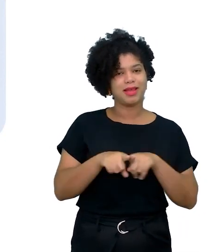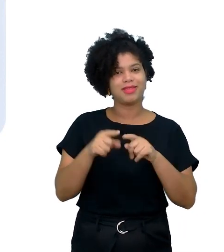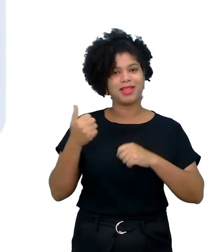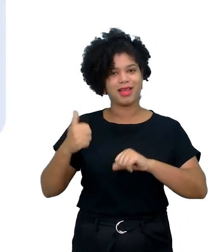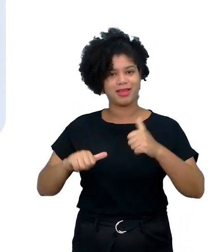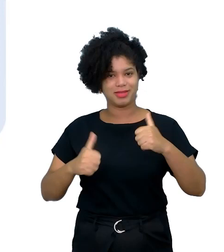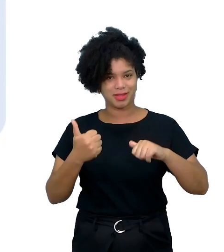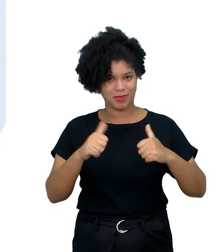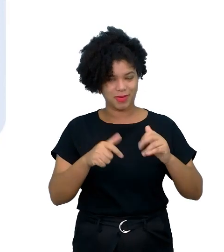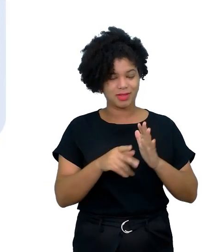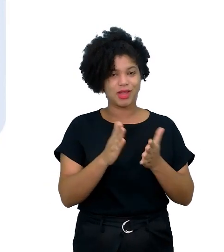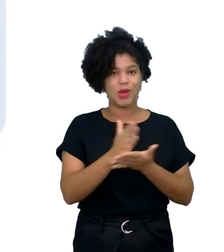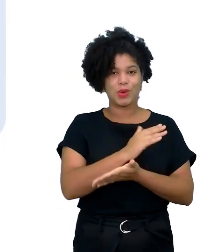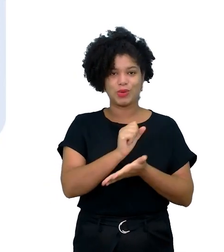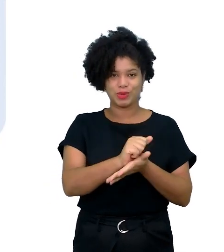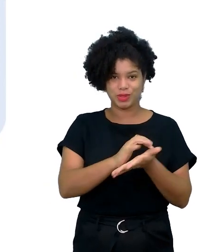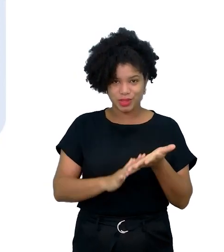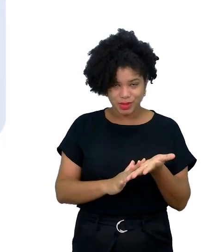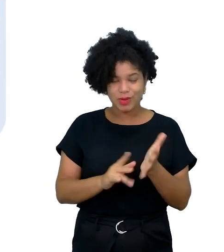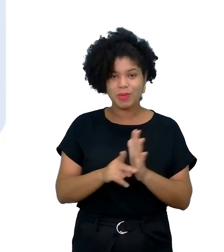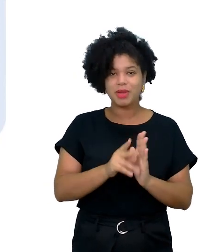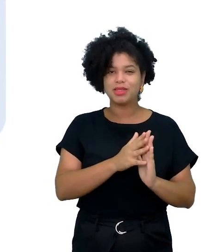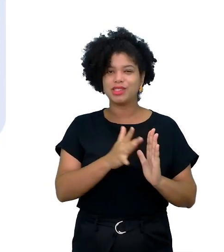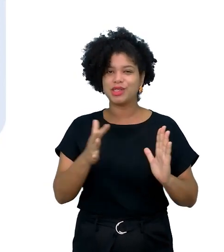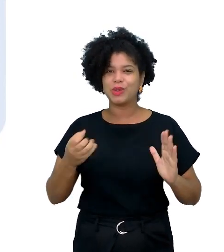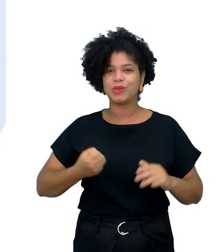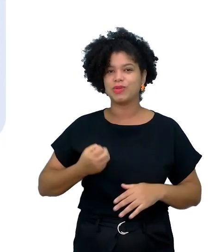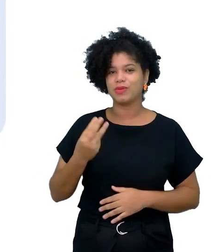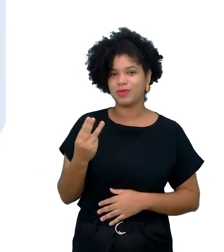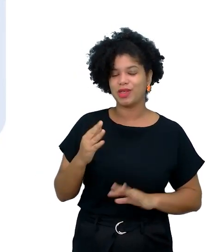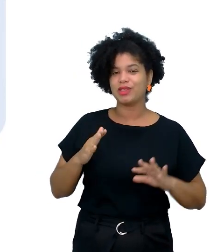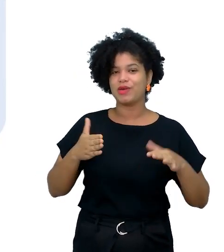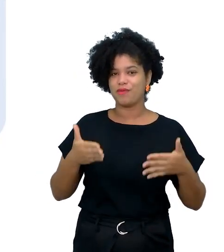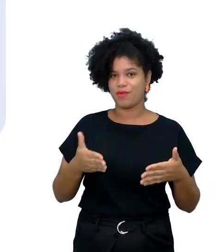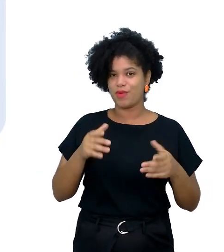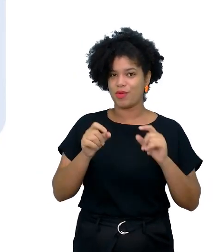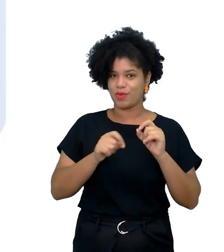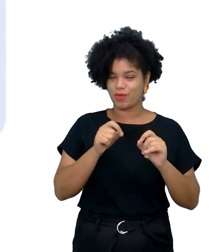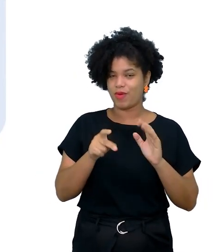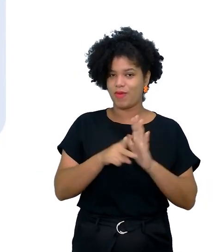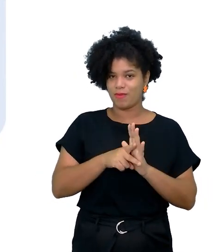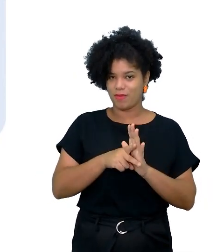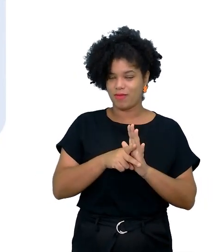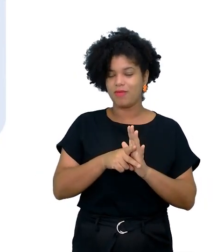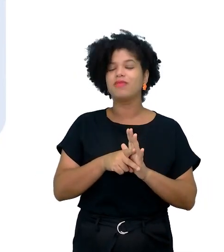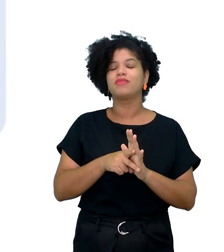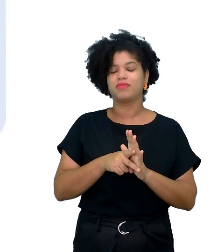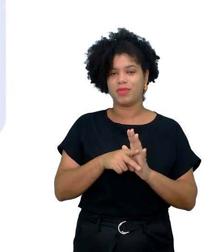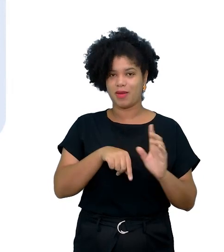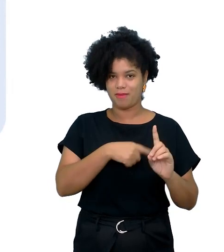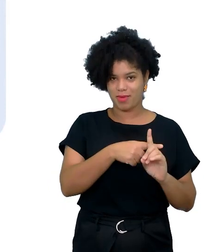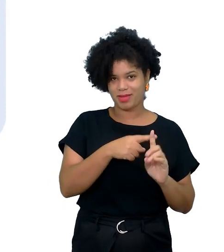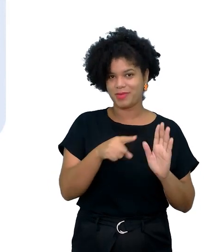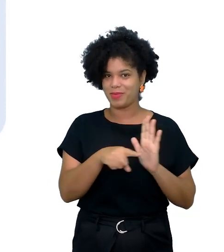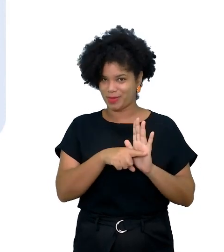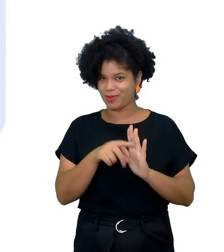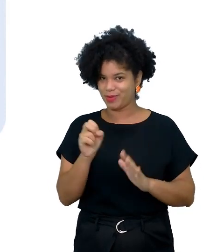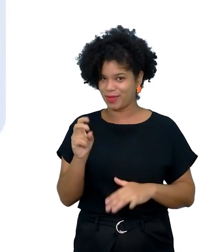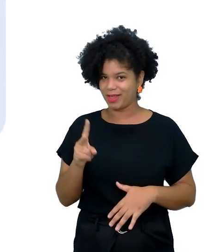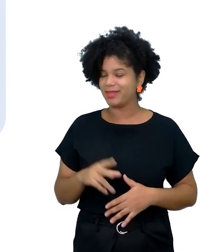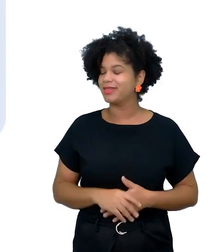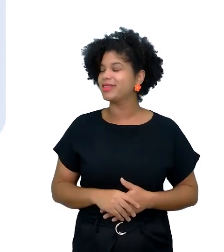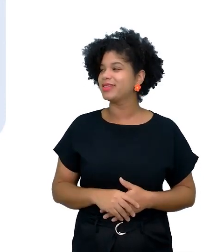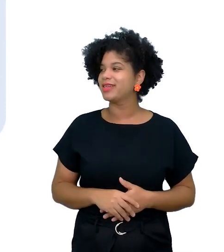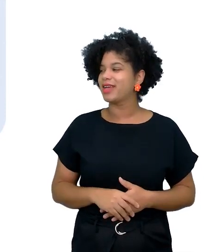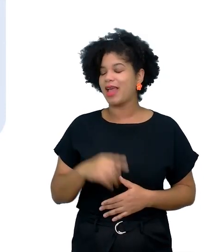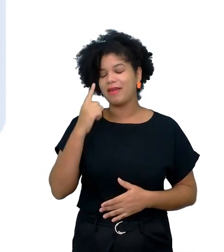analisar algumas atividades da sequência 3, com foco nas operações do campo aditivo. E, por fim,